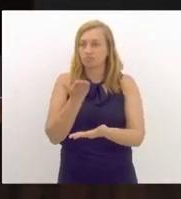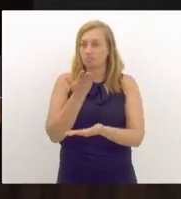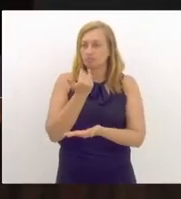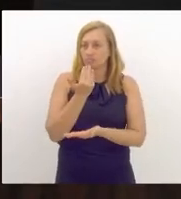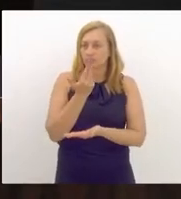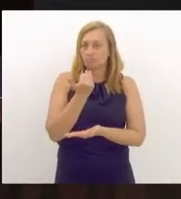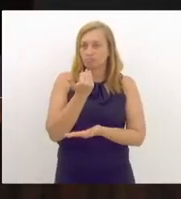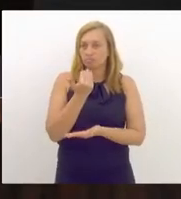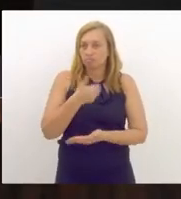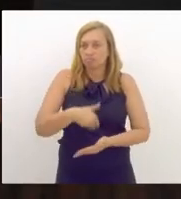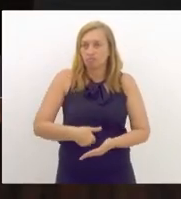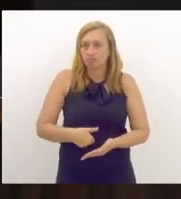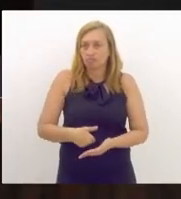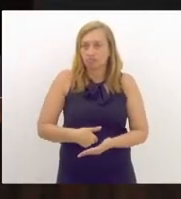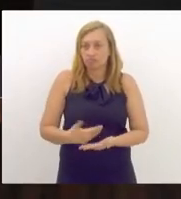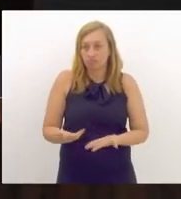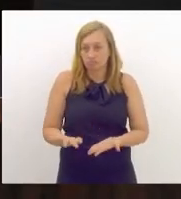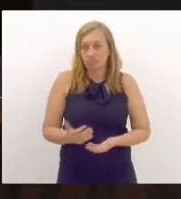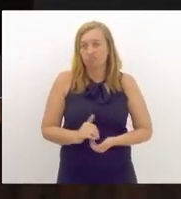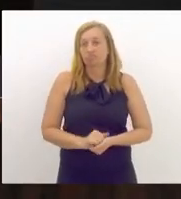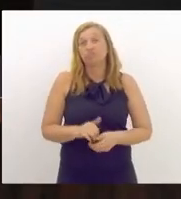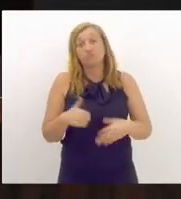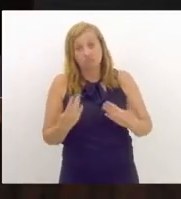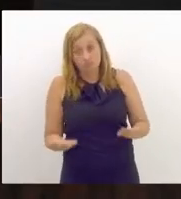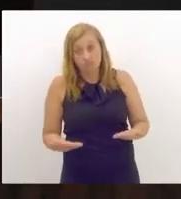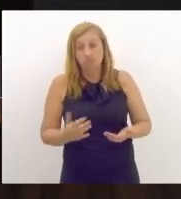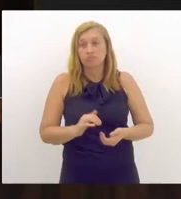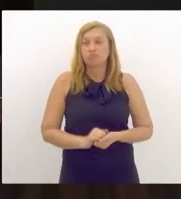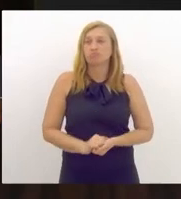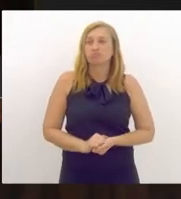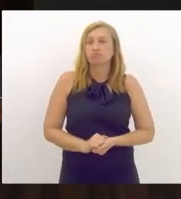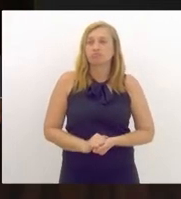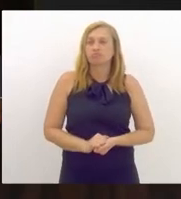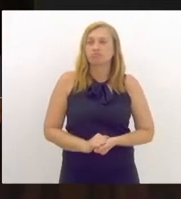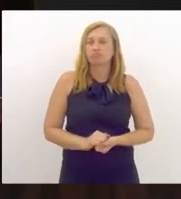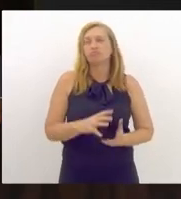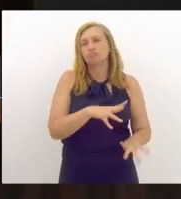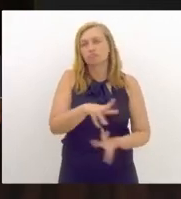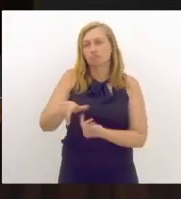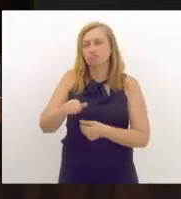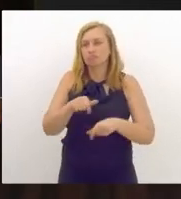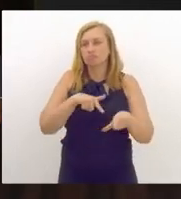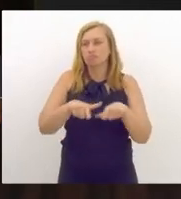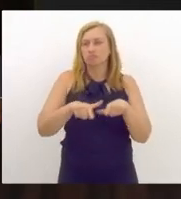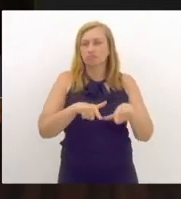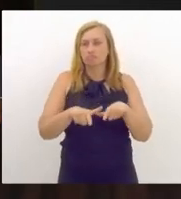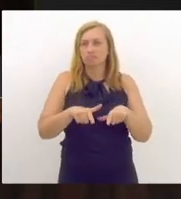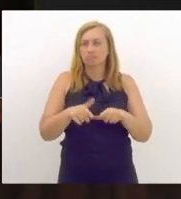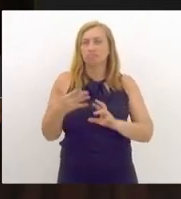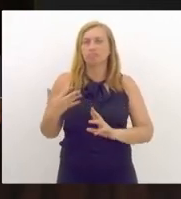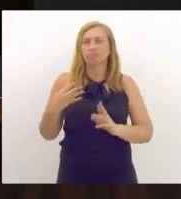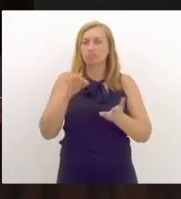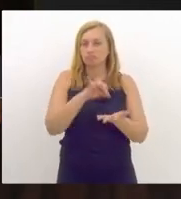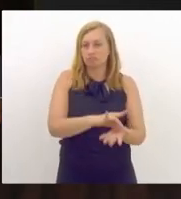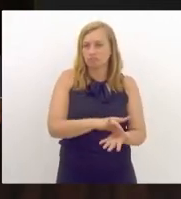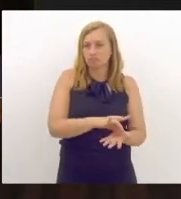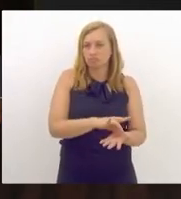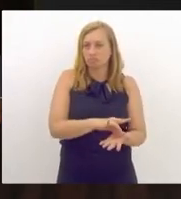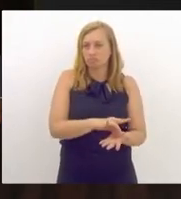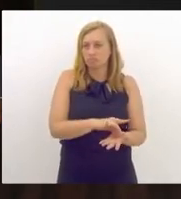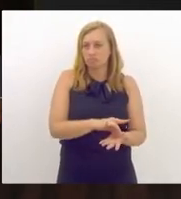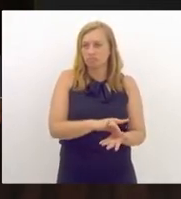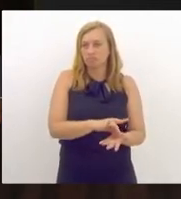com fome Então esse mundo do trabalho é essa realidade concreta